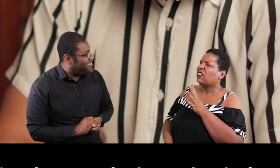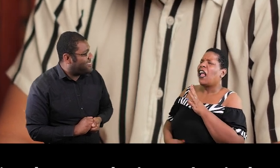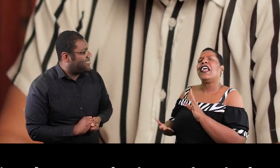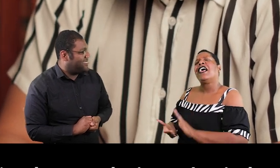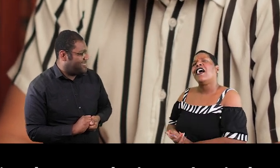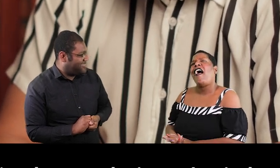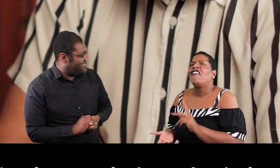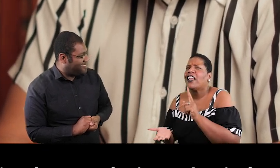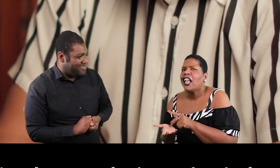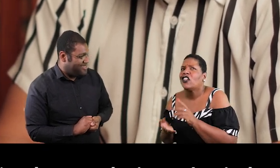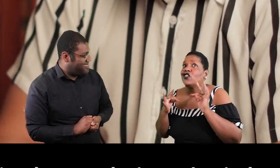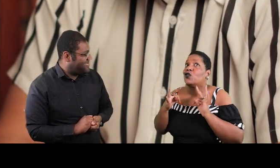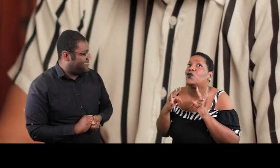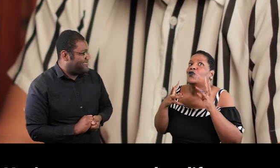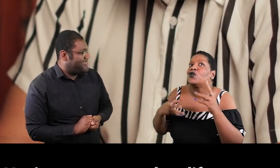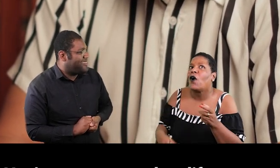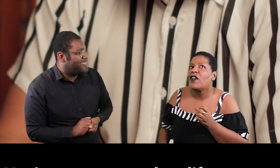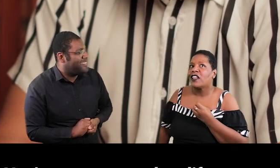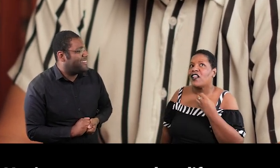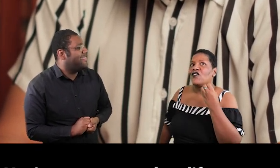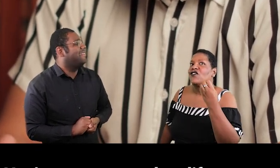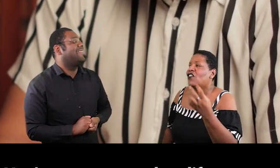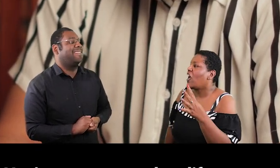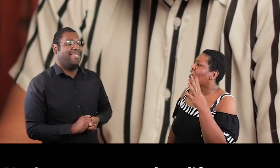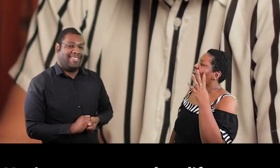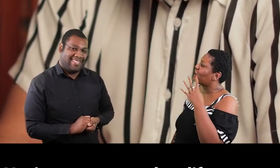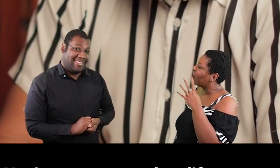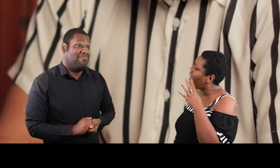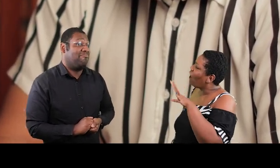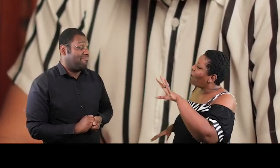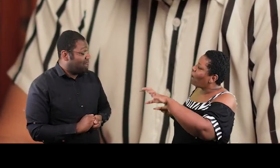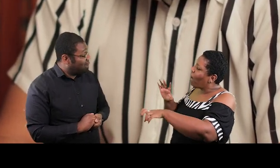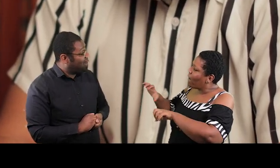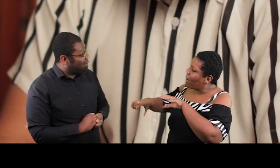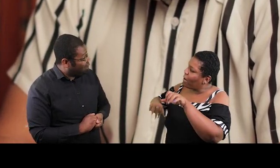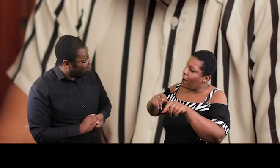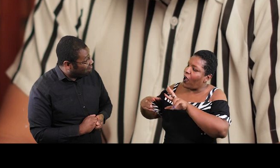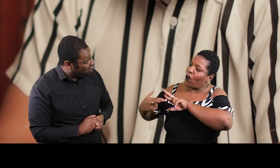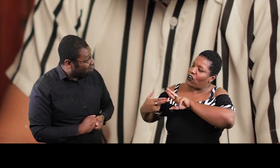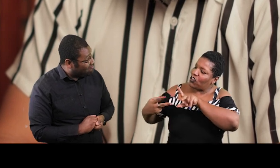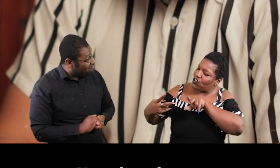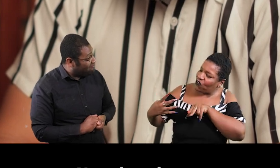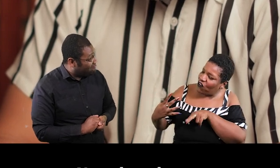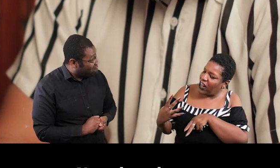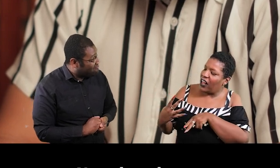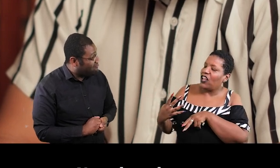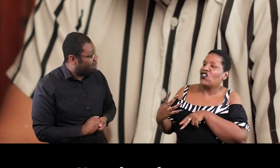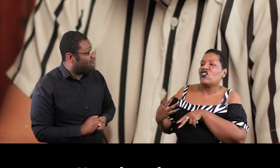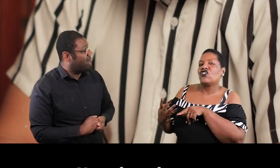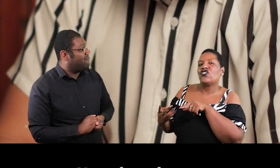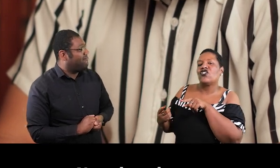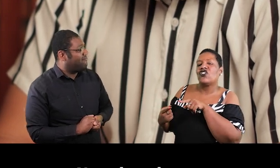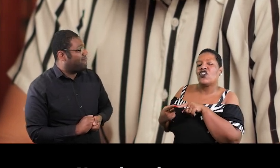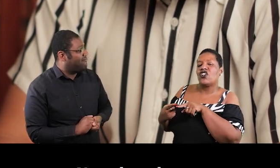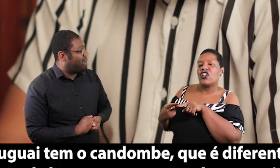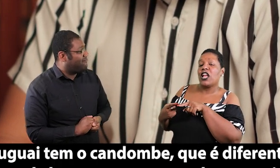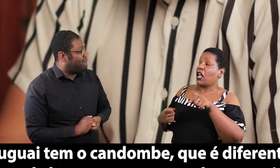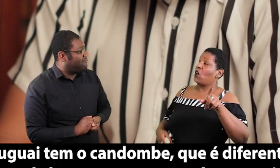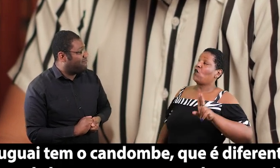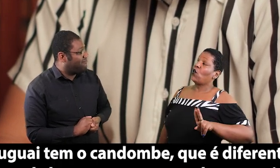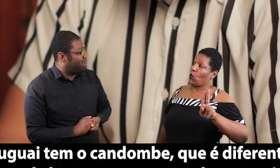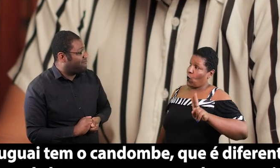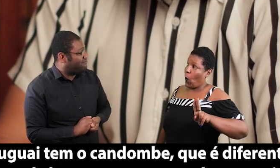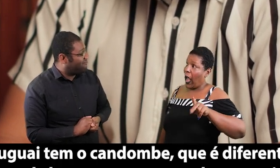toda viagem é muito legal, né? Você sempre pega algo diferente, né? Na galera no